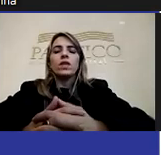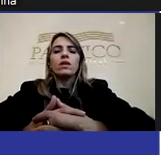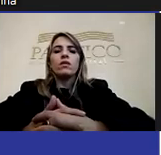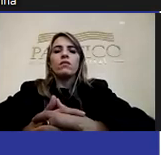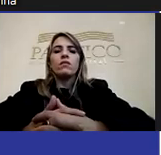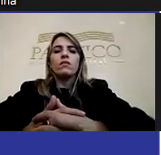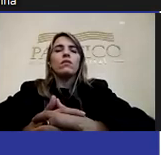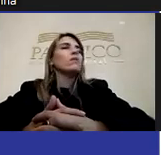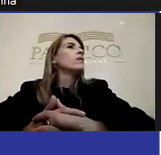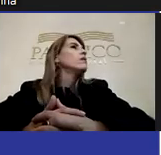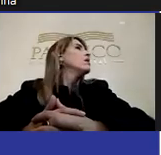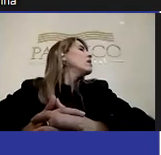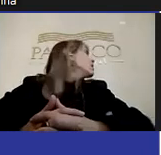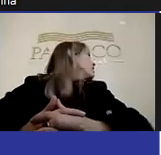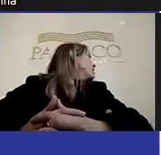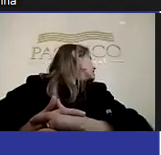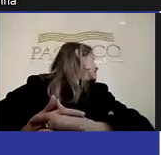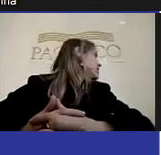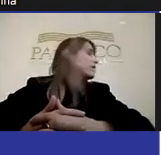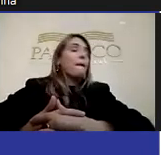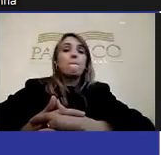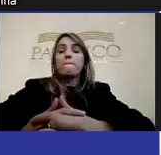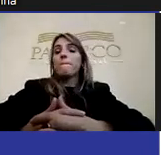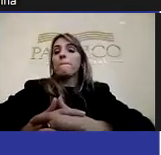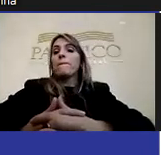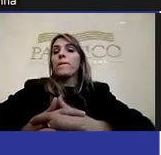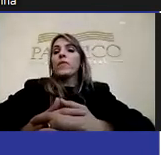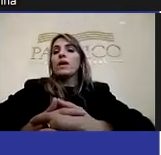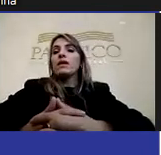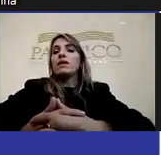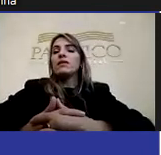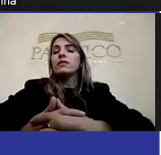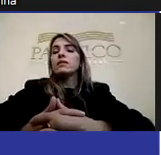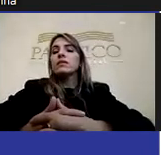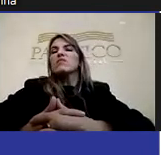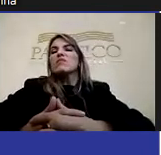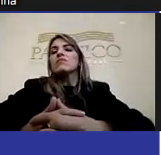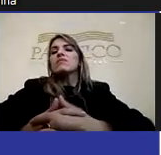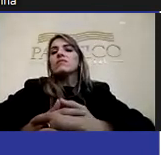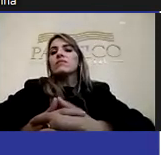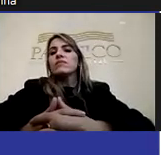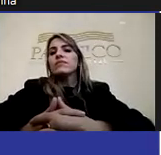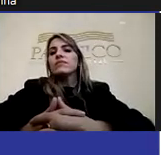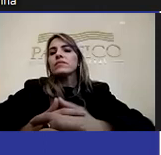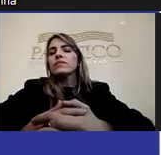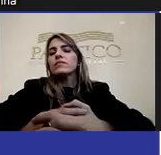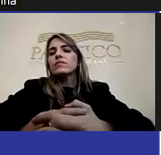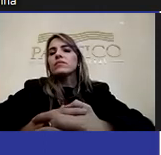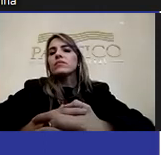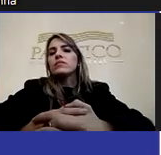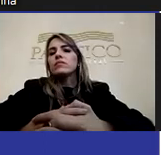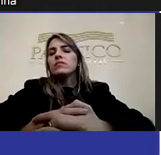A esse relacionamento, o complexo de Édipo ofereceu à criança